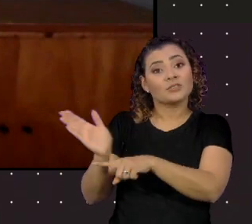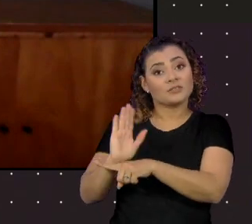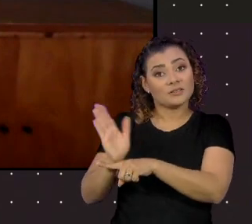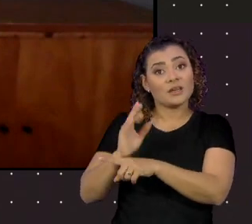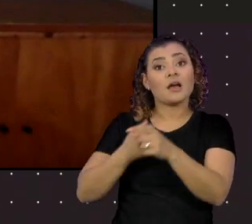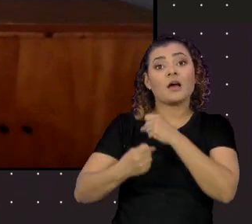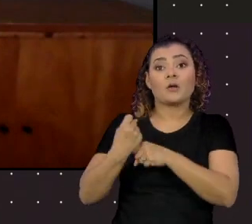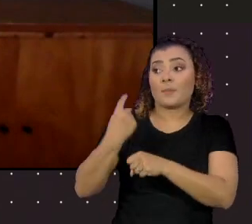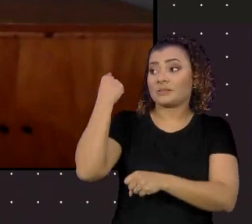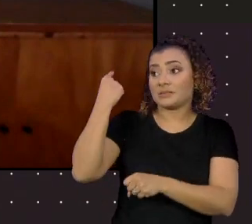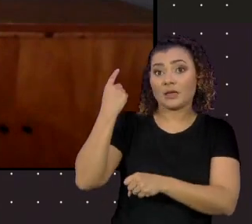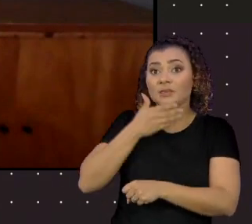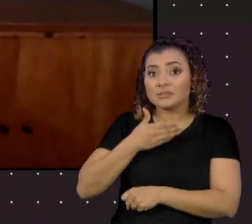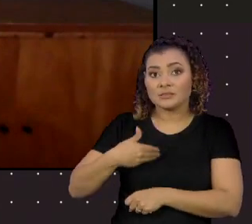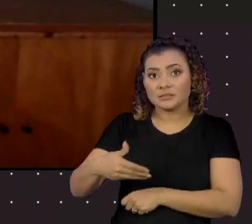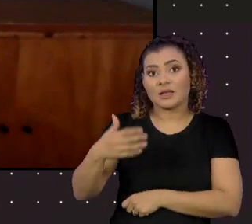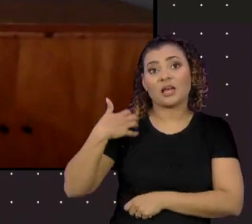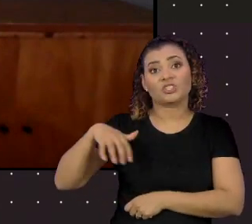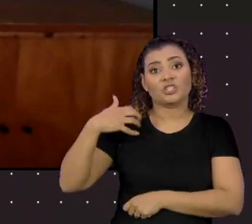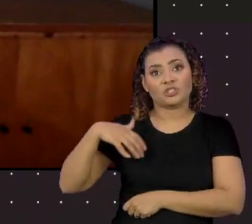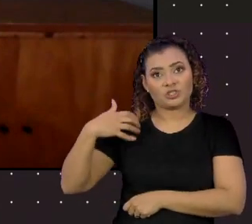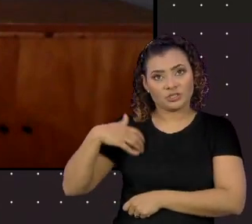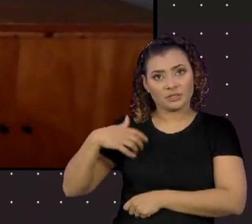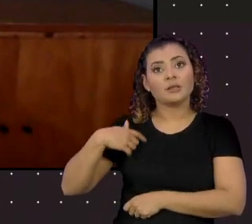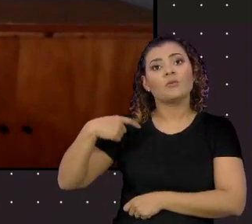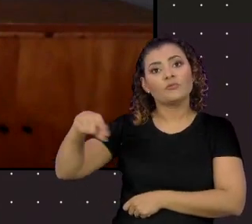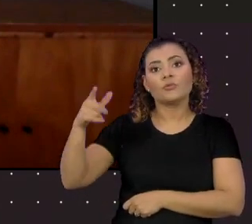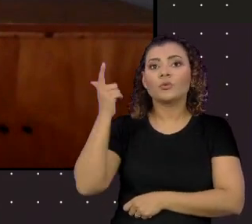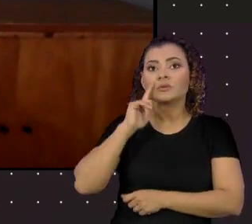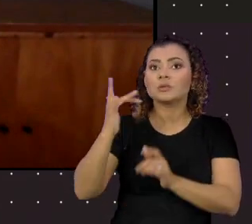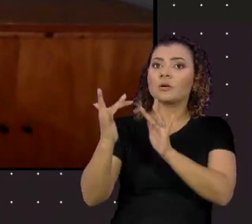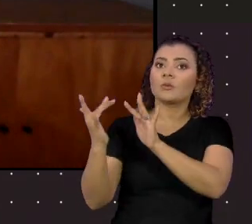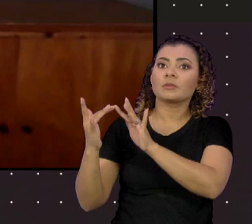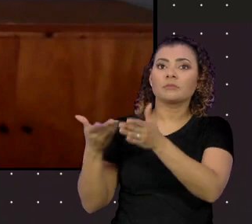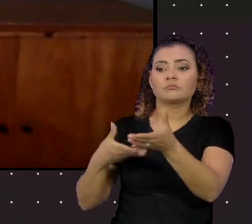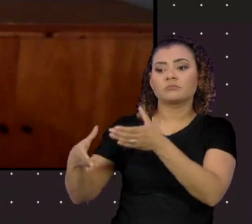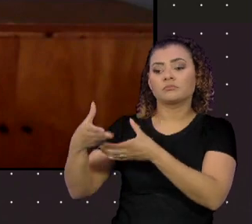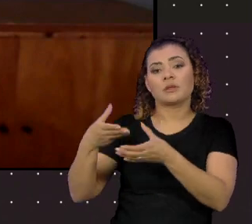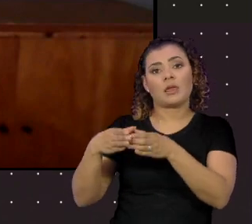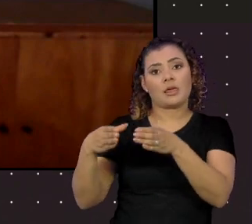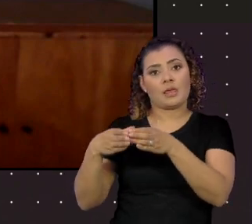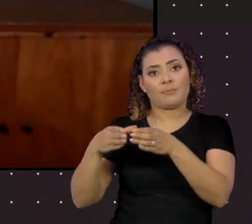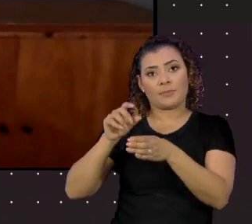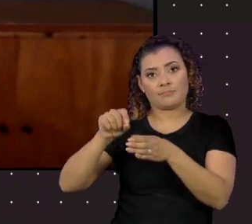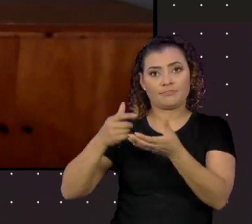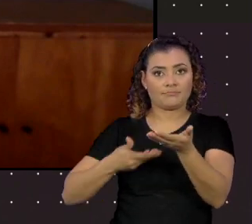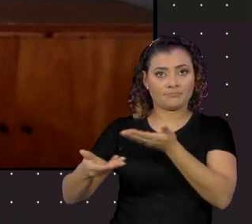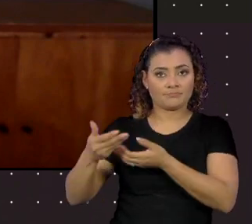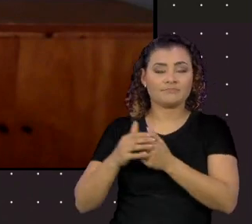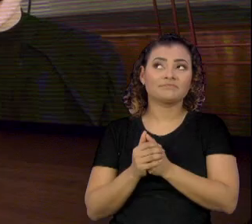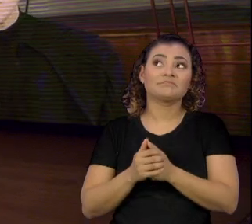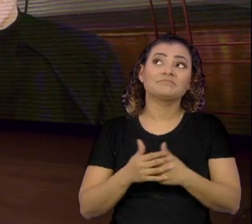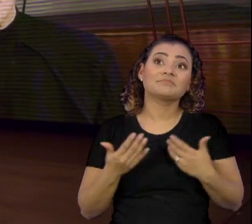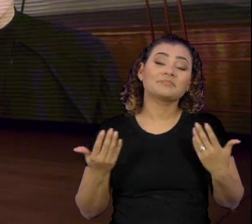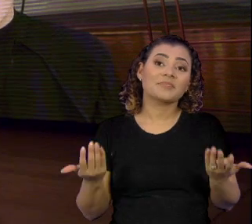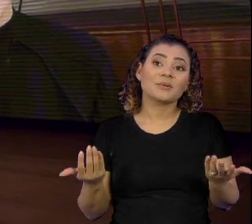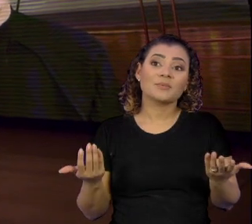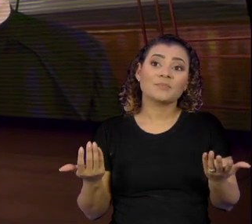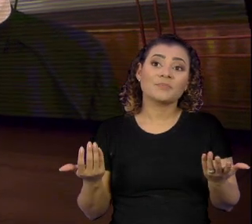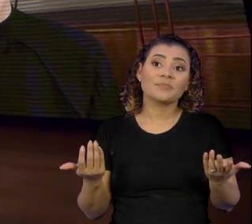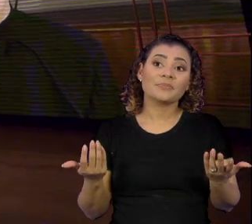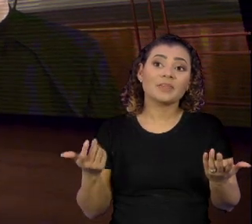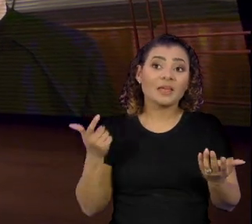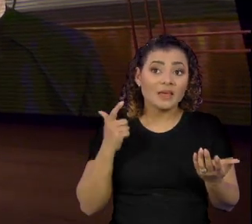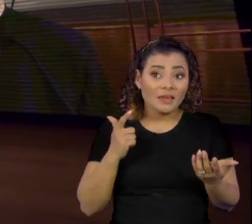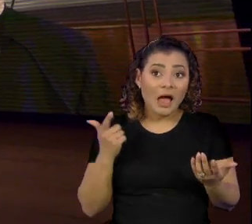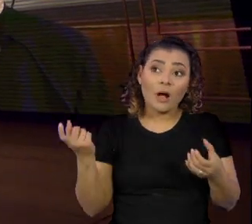do ano passado, na Argentina, onde eu pude ter contato com uma equipe. Então, eu tenho